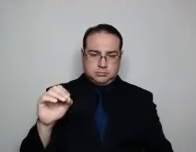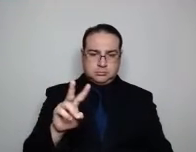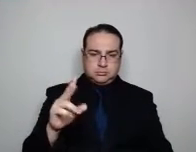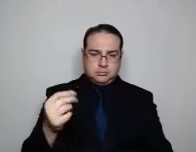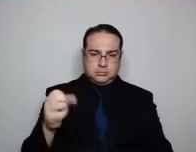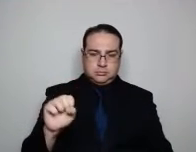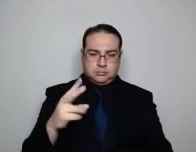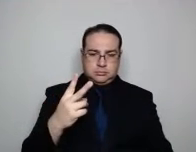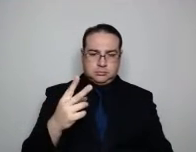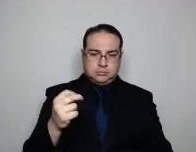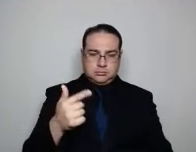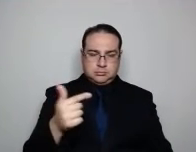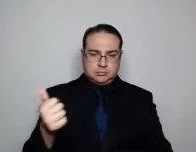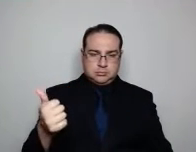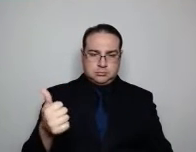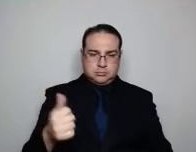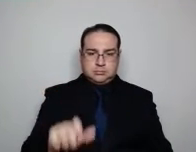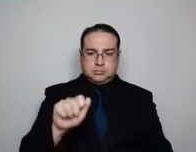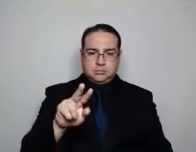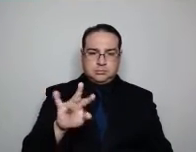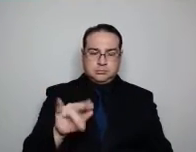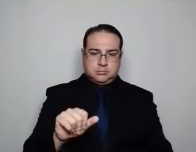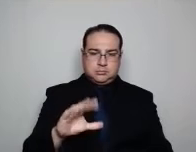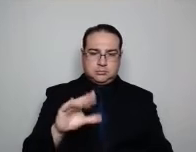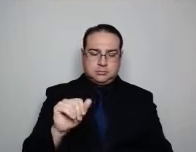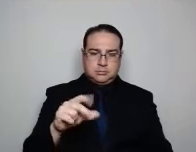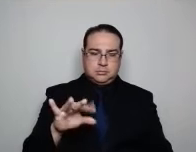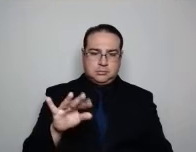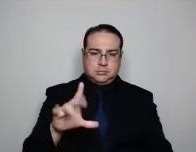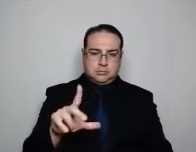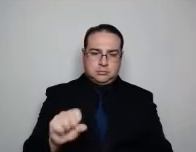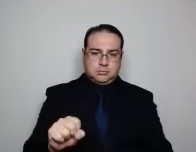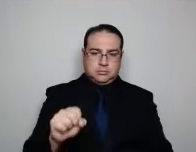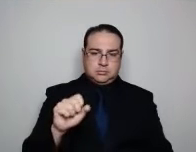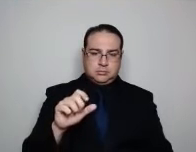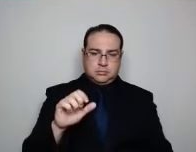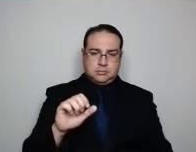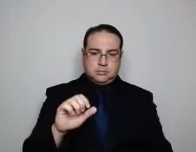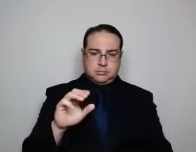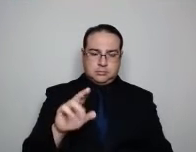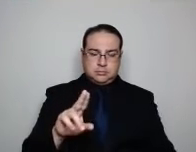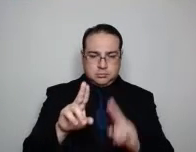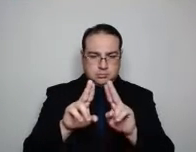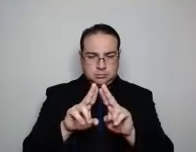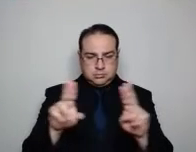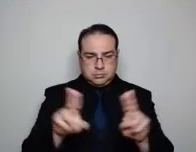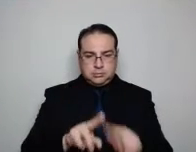Agravado Verusca, Campos de Vasconcelos. E agravado Unimed Natal.